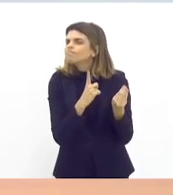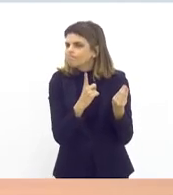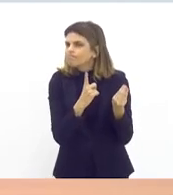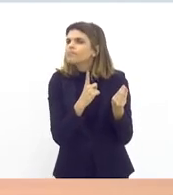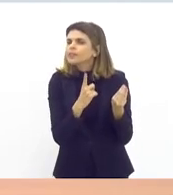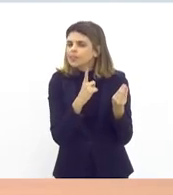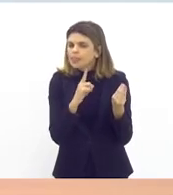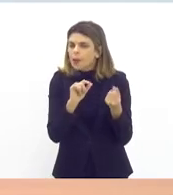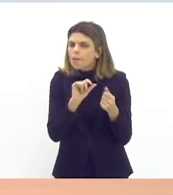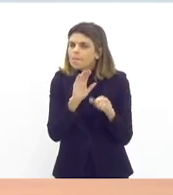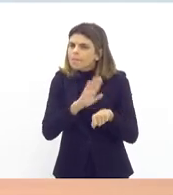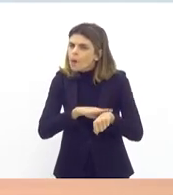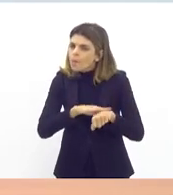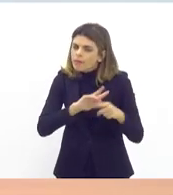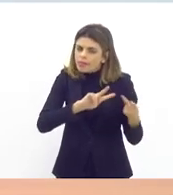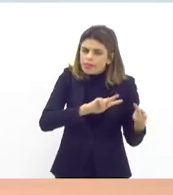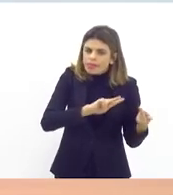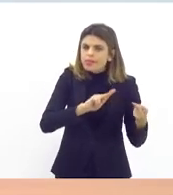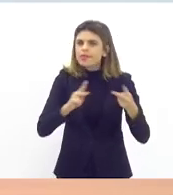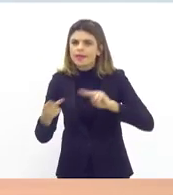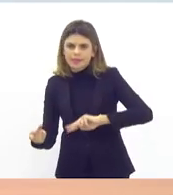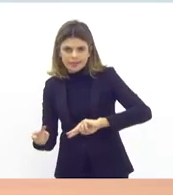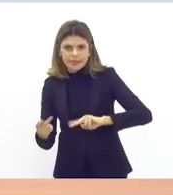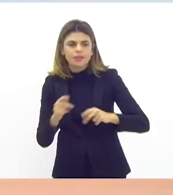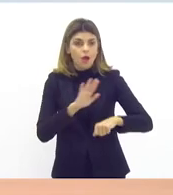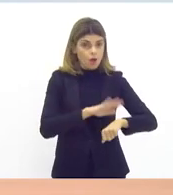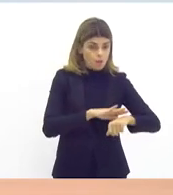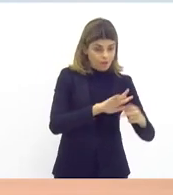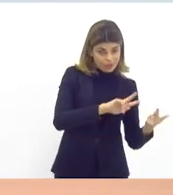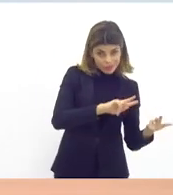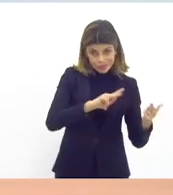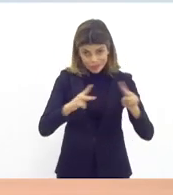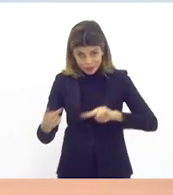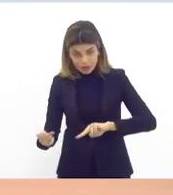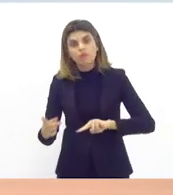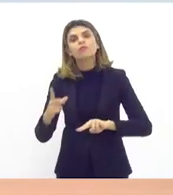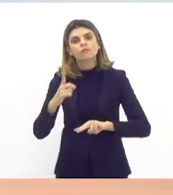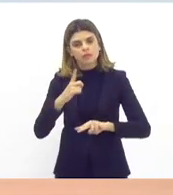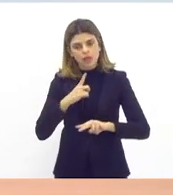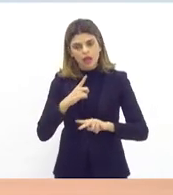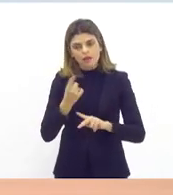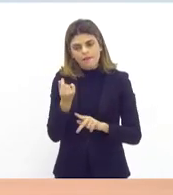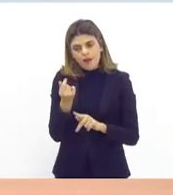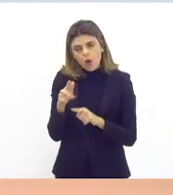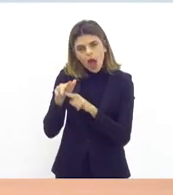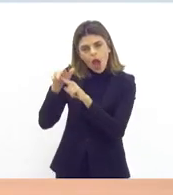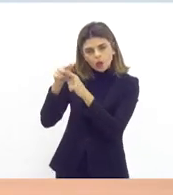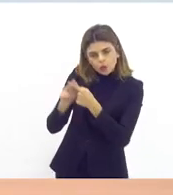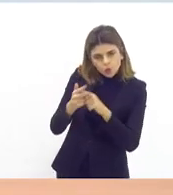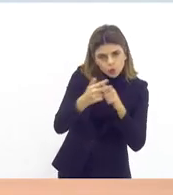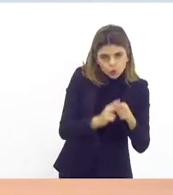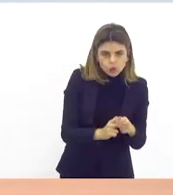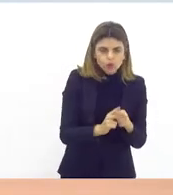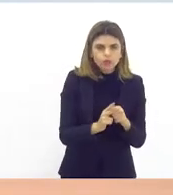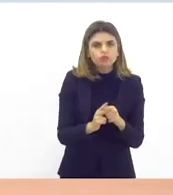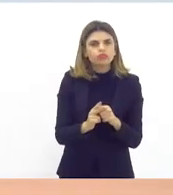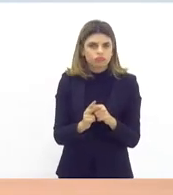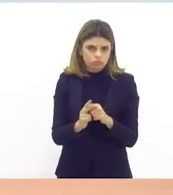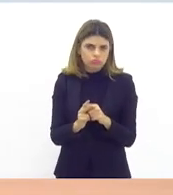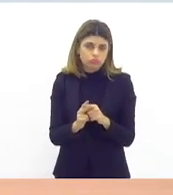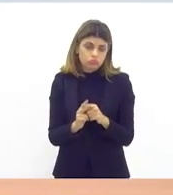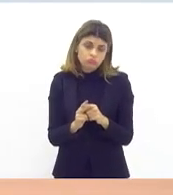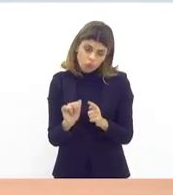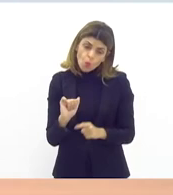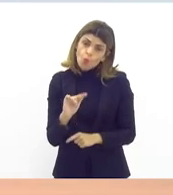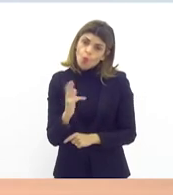tem essa transição, na verdade, que faz com que tenha esse ajuste, que faz com que os efeitos sejam muito restritos. Eu